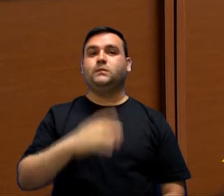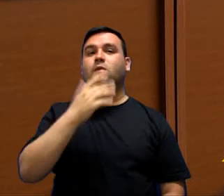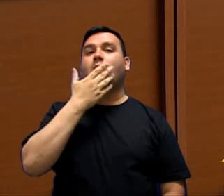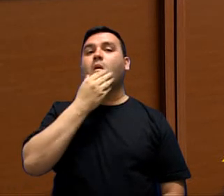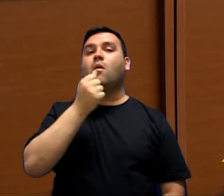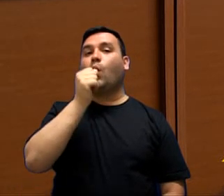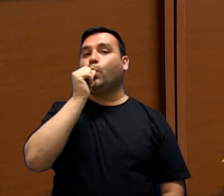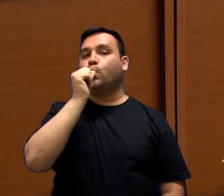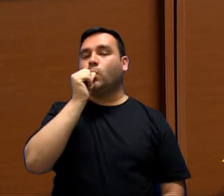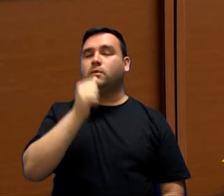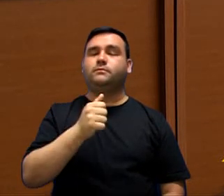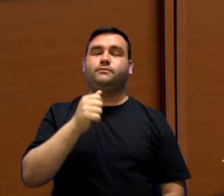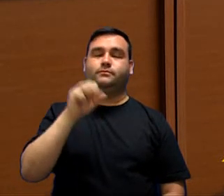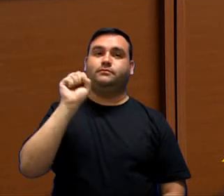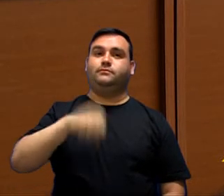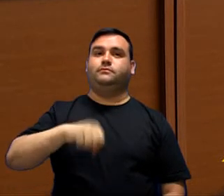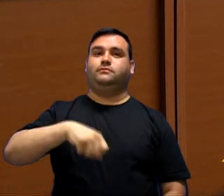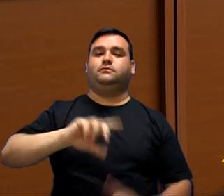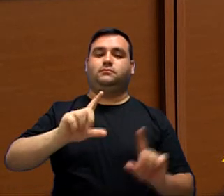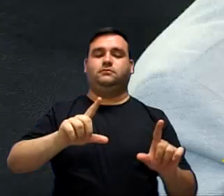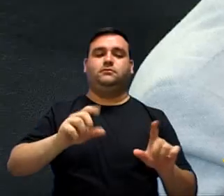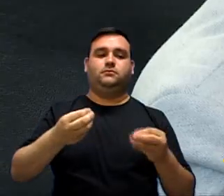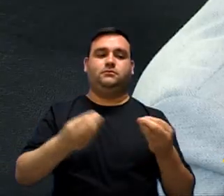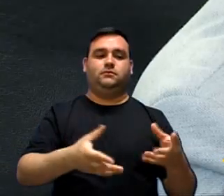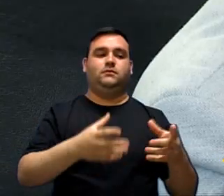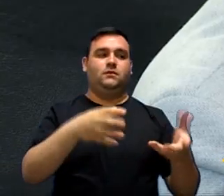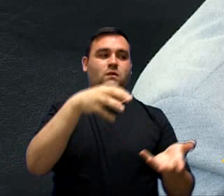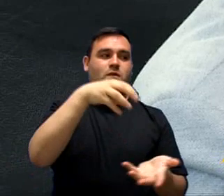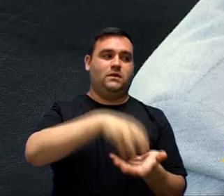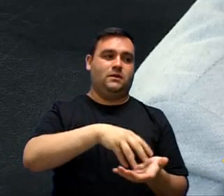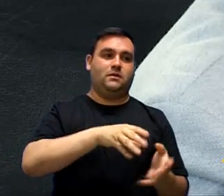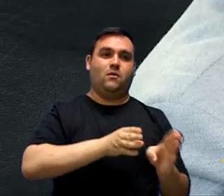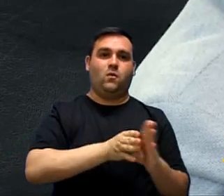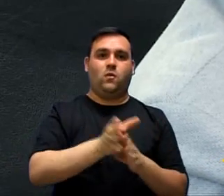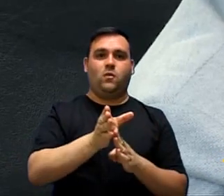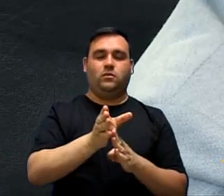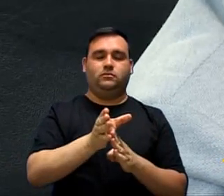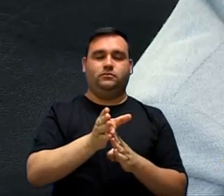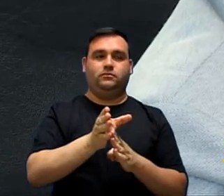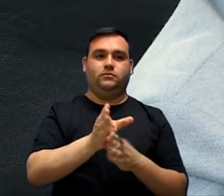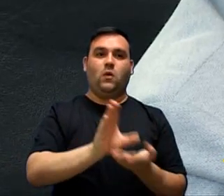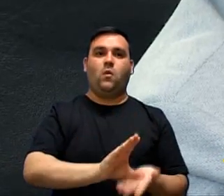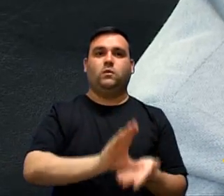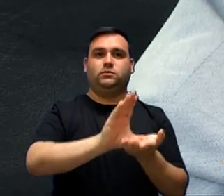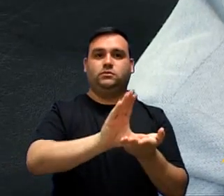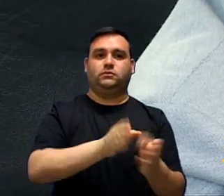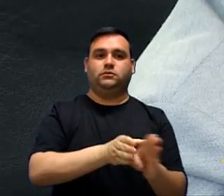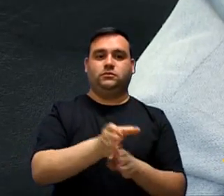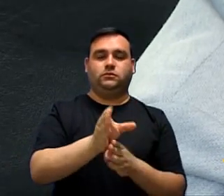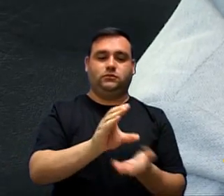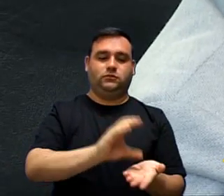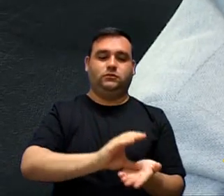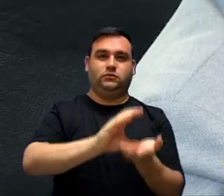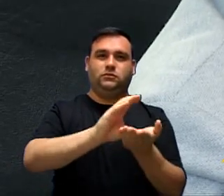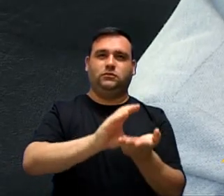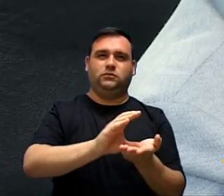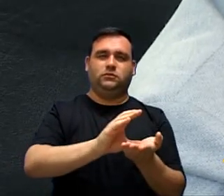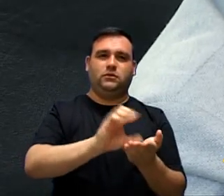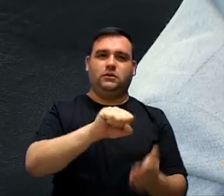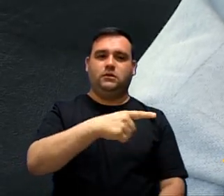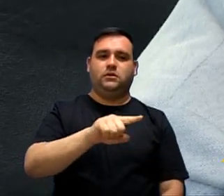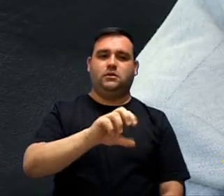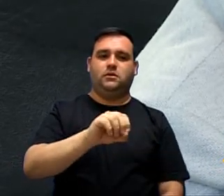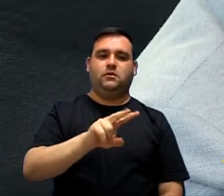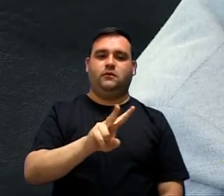Silvano Júnior, voto. Voto sim da concessão do Conselho Central. Vitão. Do São Vicente de Paulo.